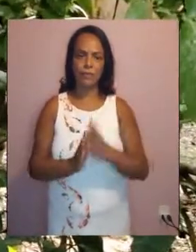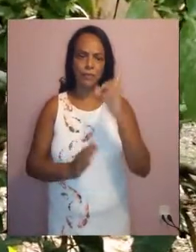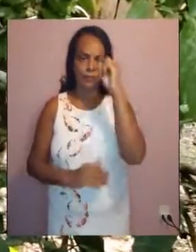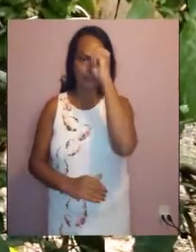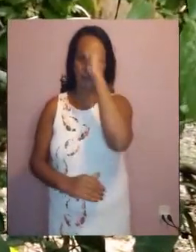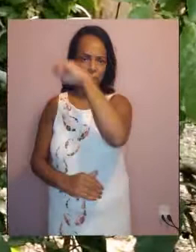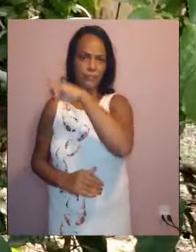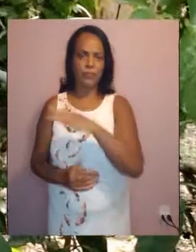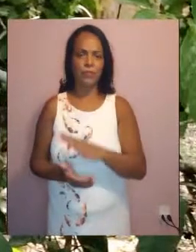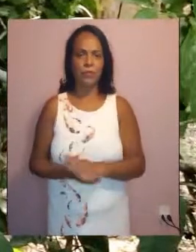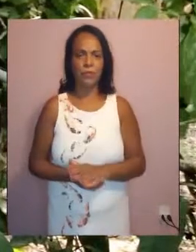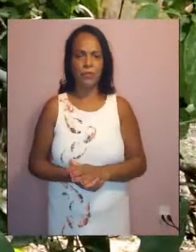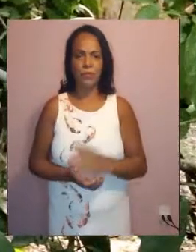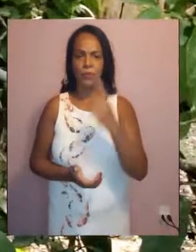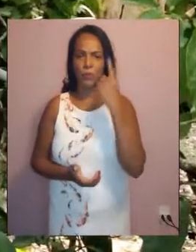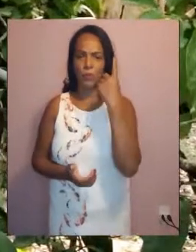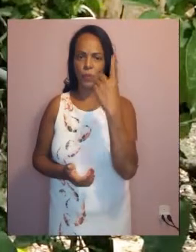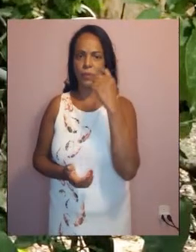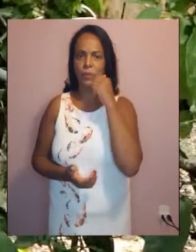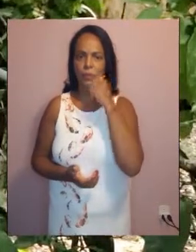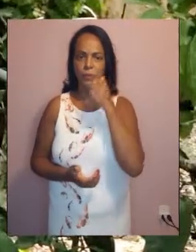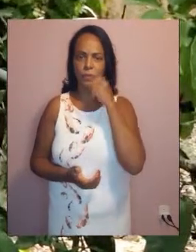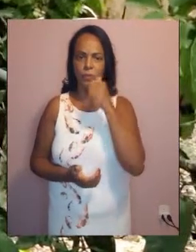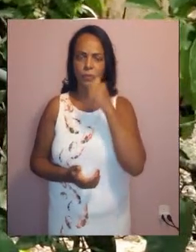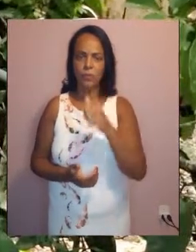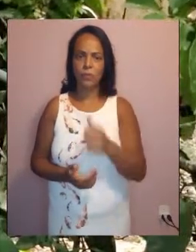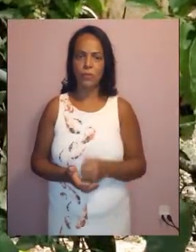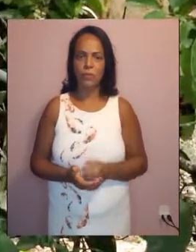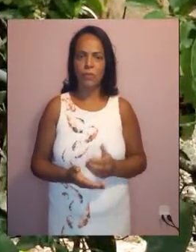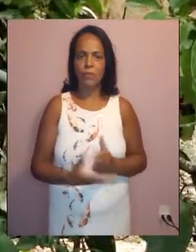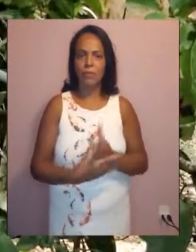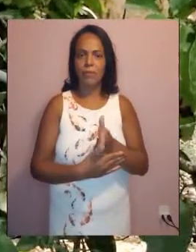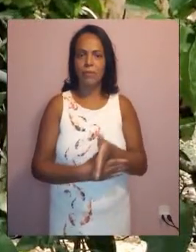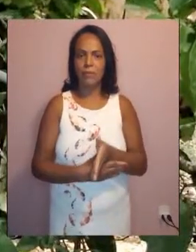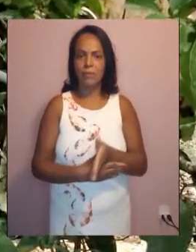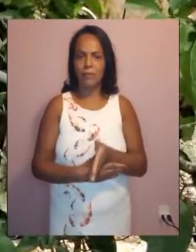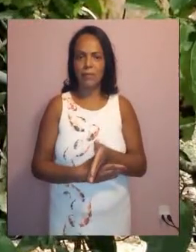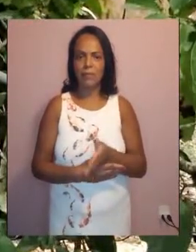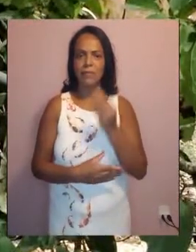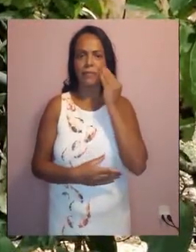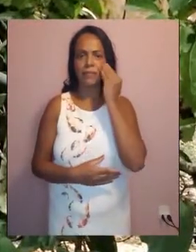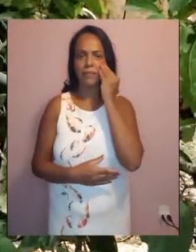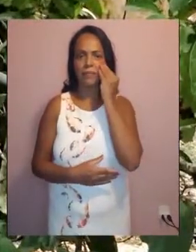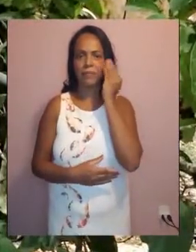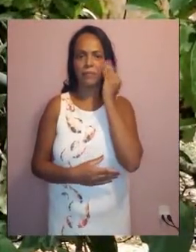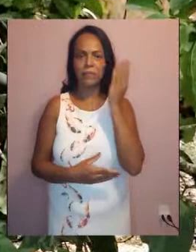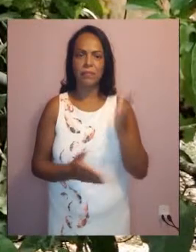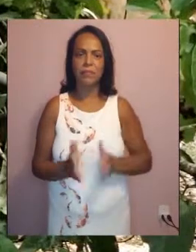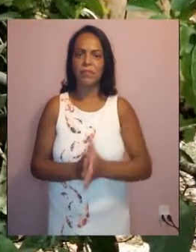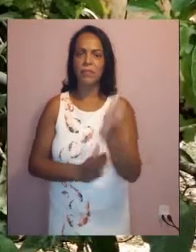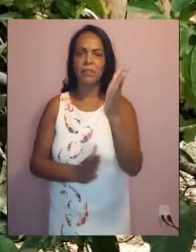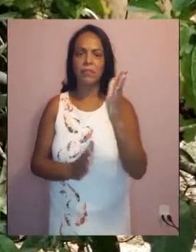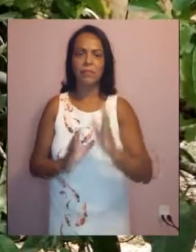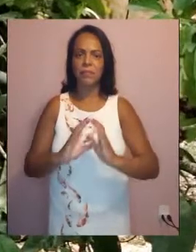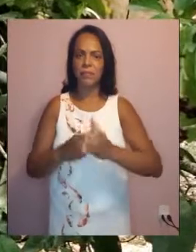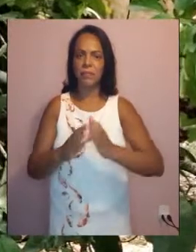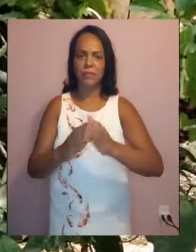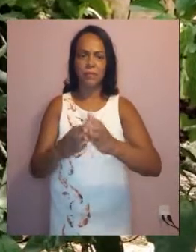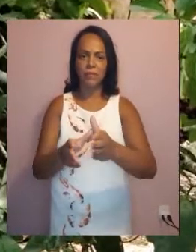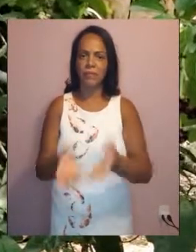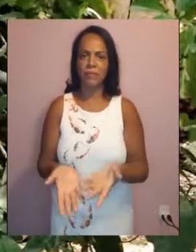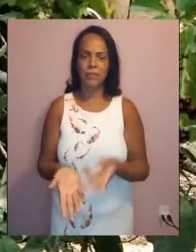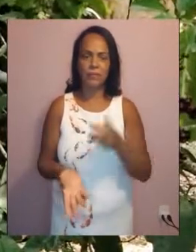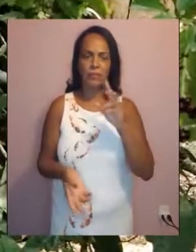dentro dessa condição, né? Então no navio ele disse que só viu embarcar